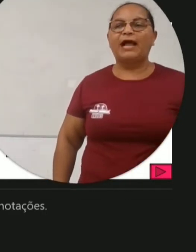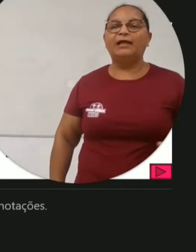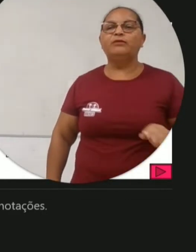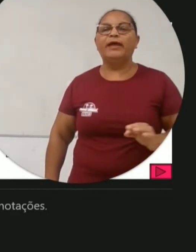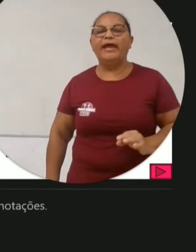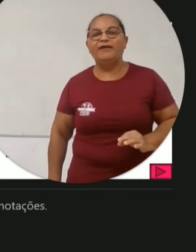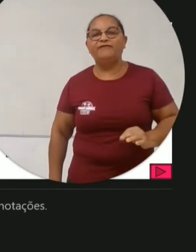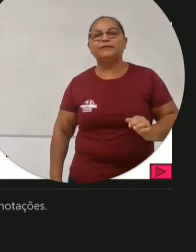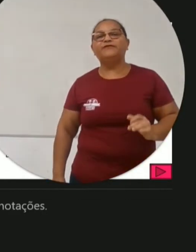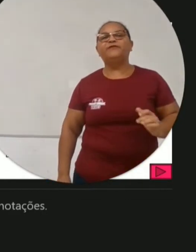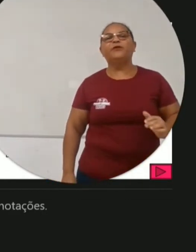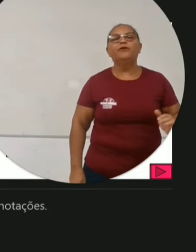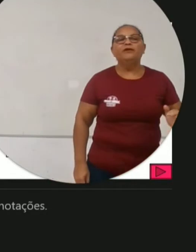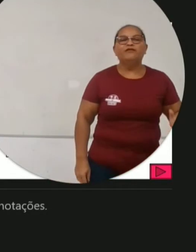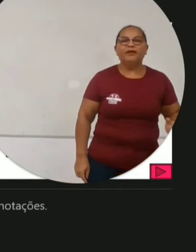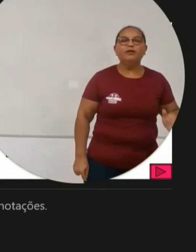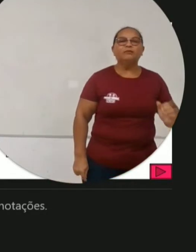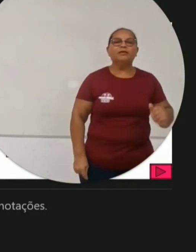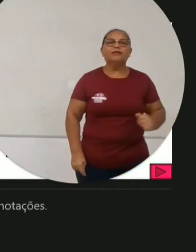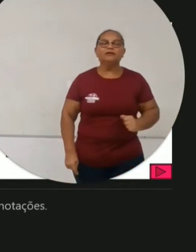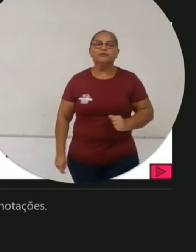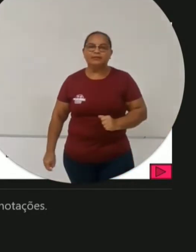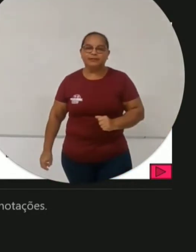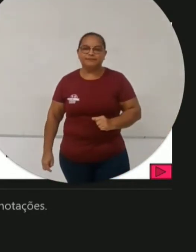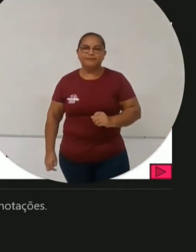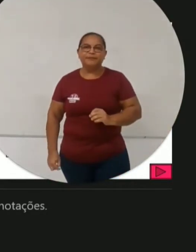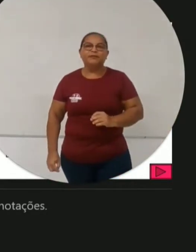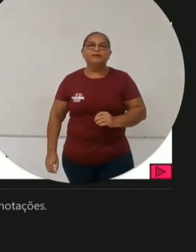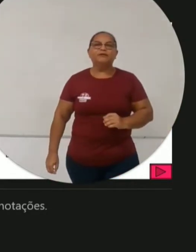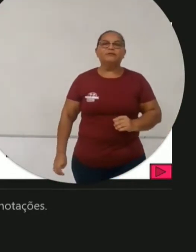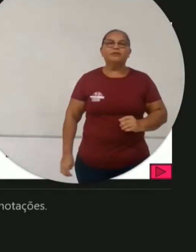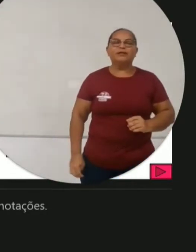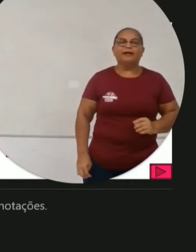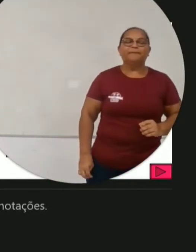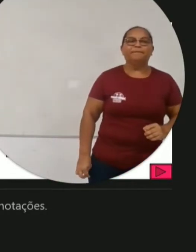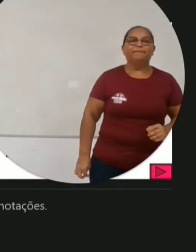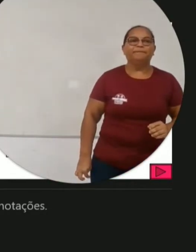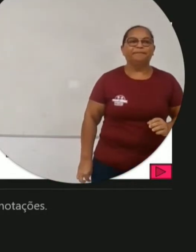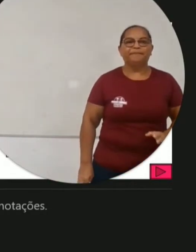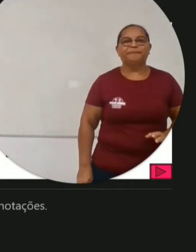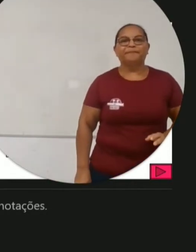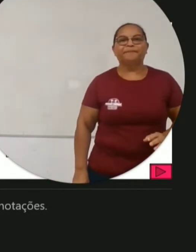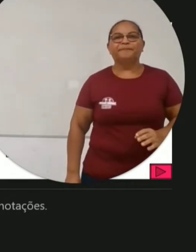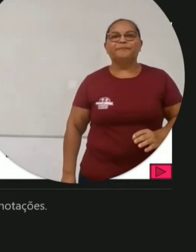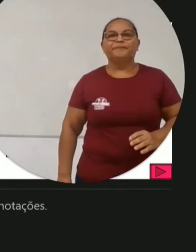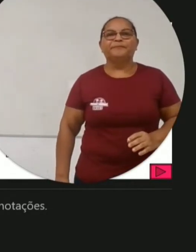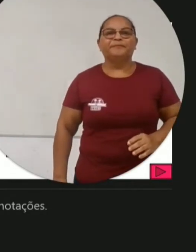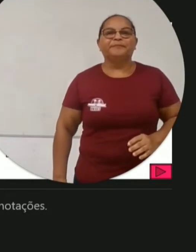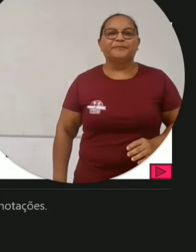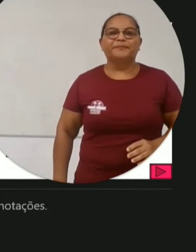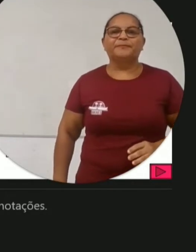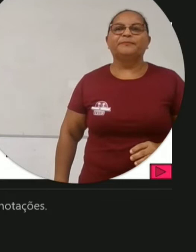estado. F, se for fenômeno da natureza. Então, vamos lá.